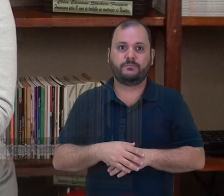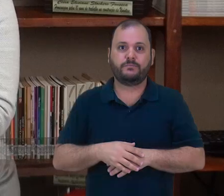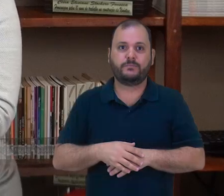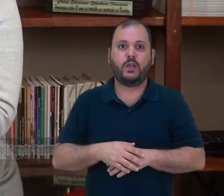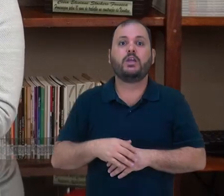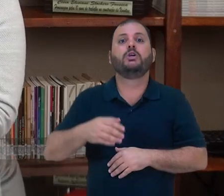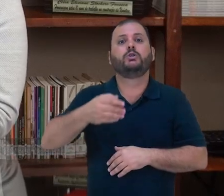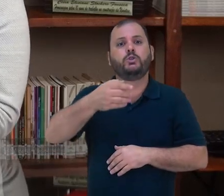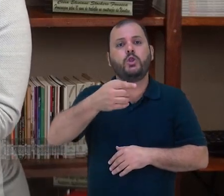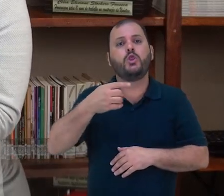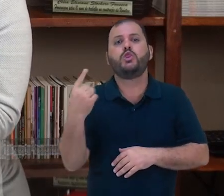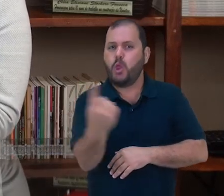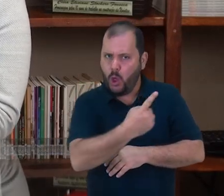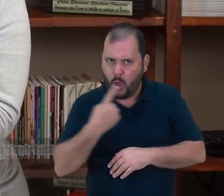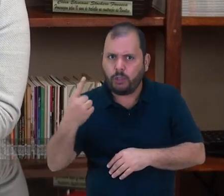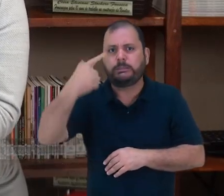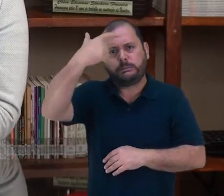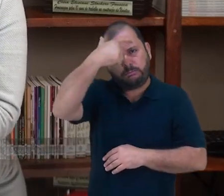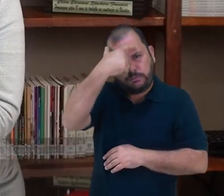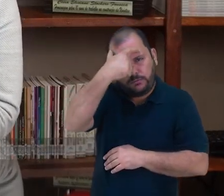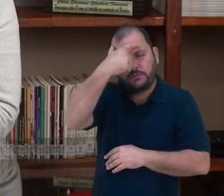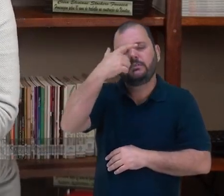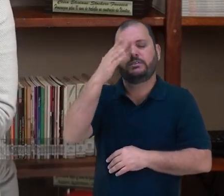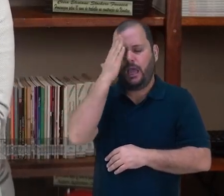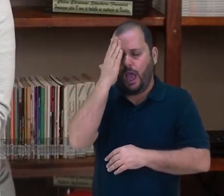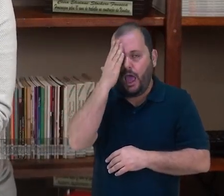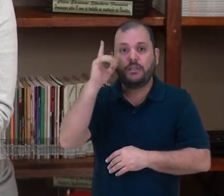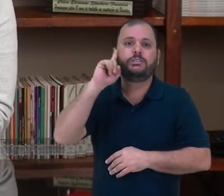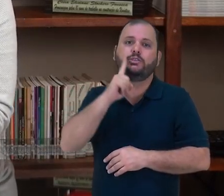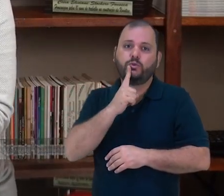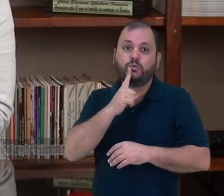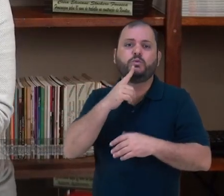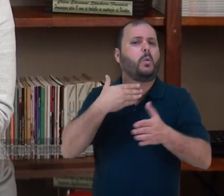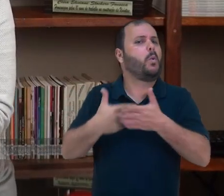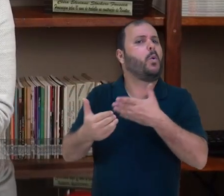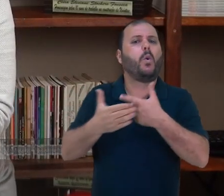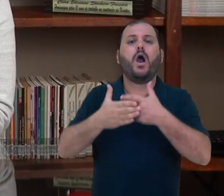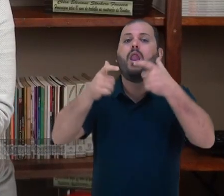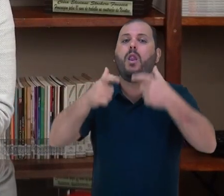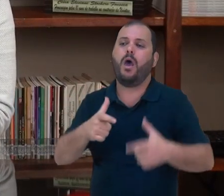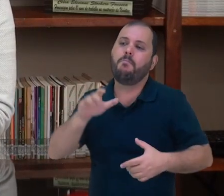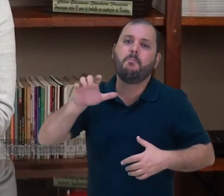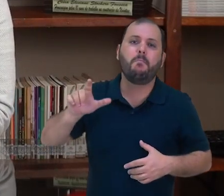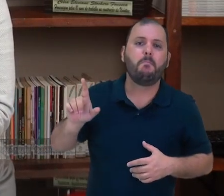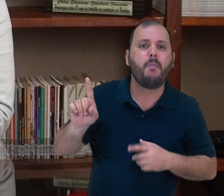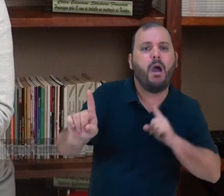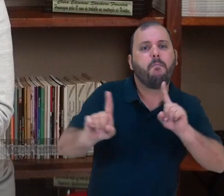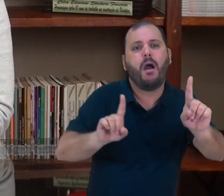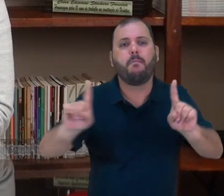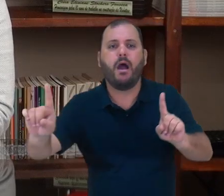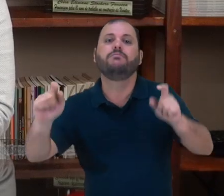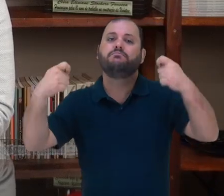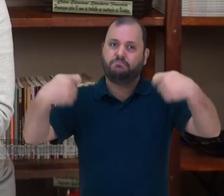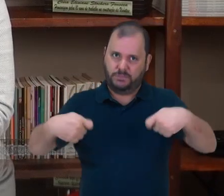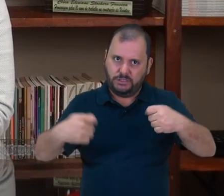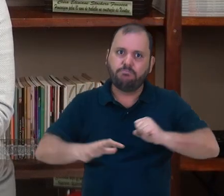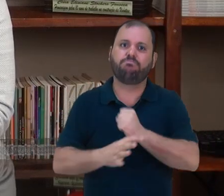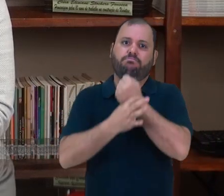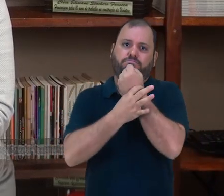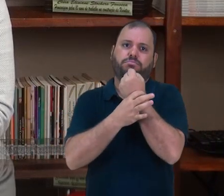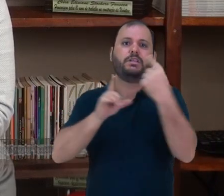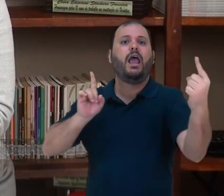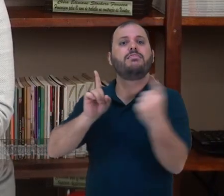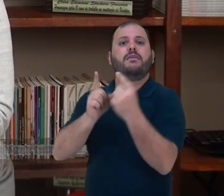Sabemos que os surdos têm direito de serem atendidos na sua língua, a Libras, em qualquer espaço público